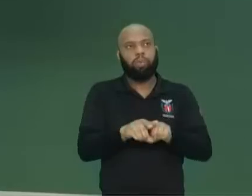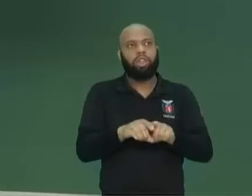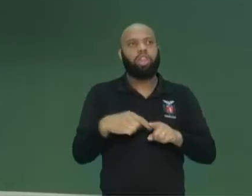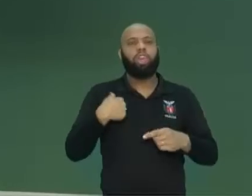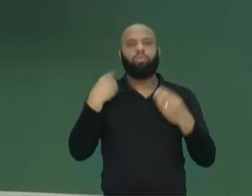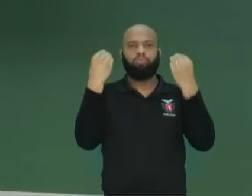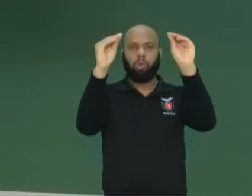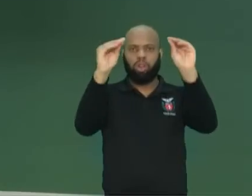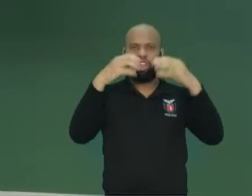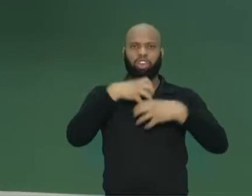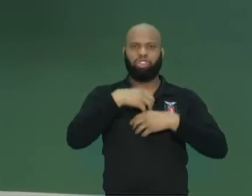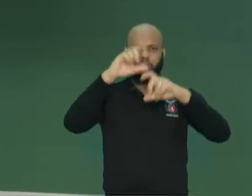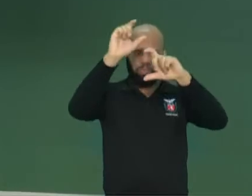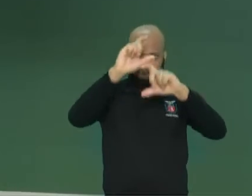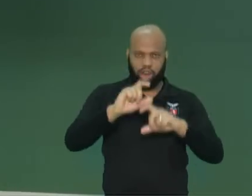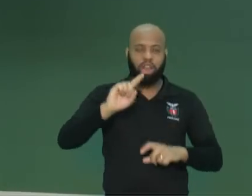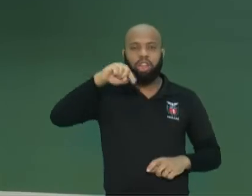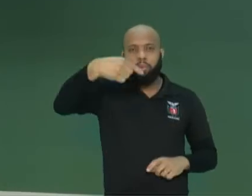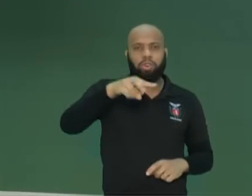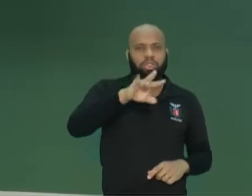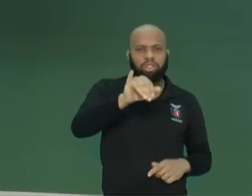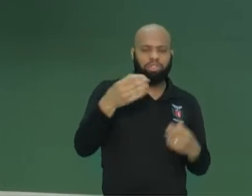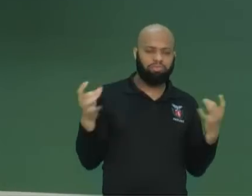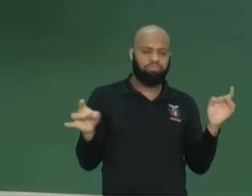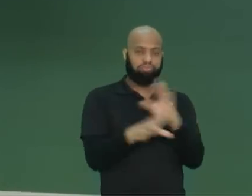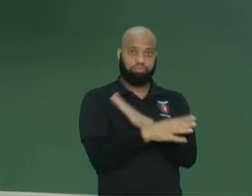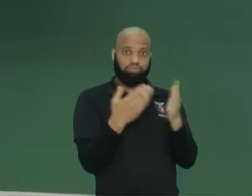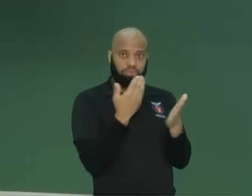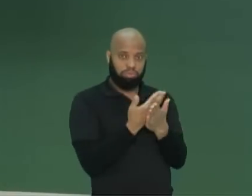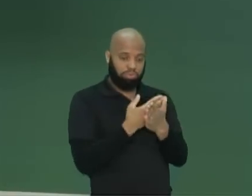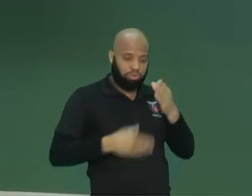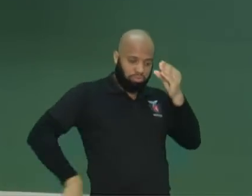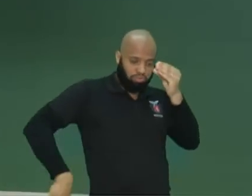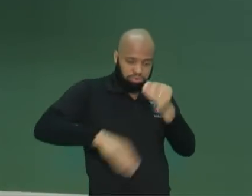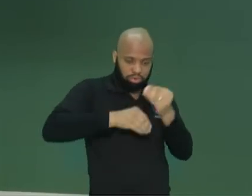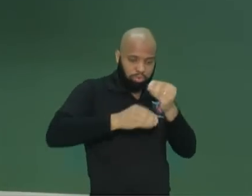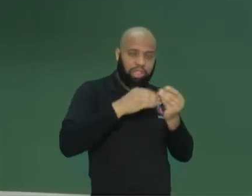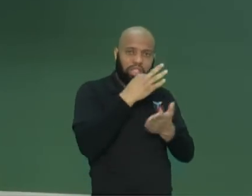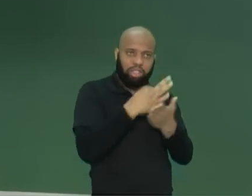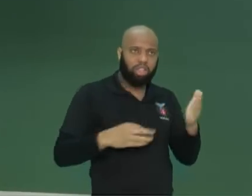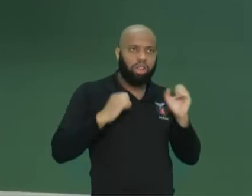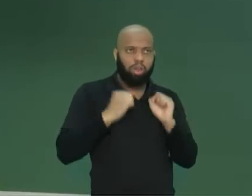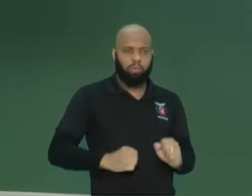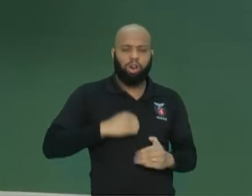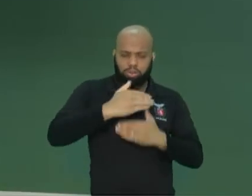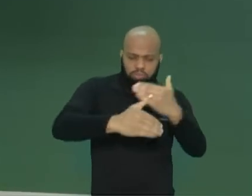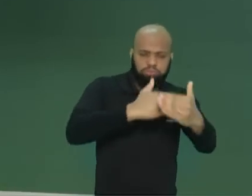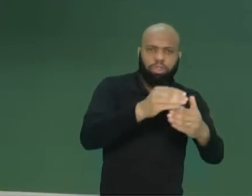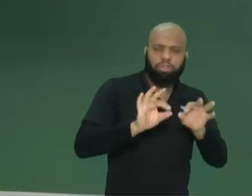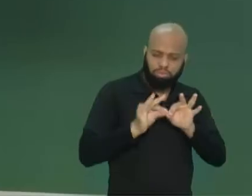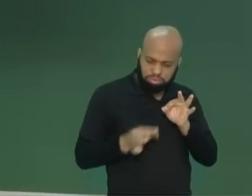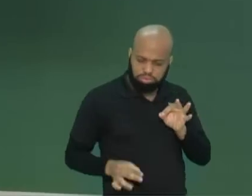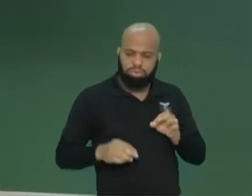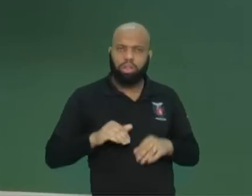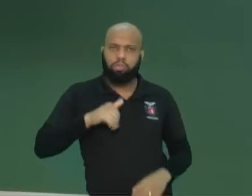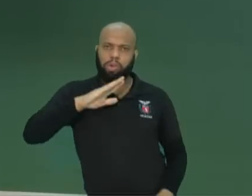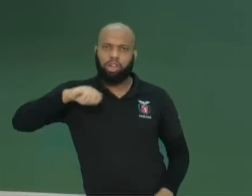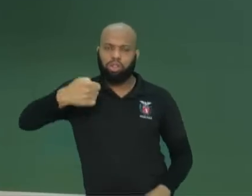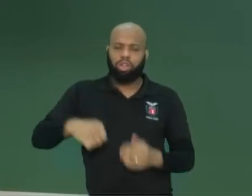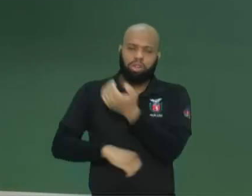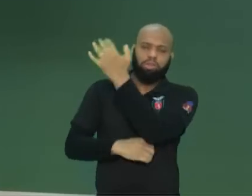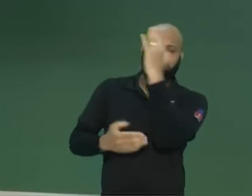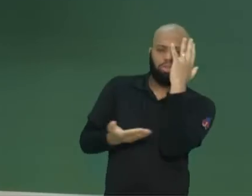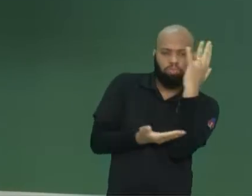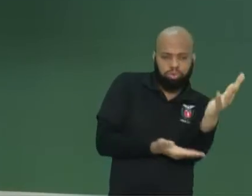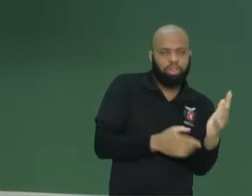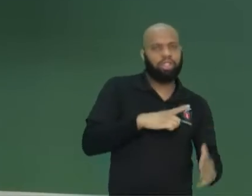tópicos, mas depois que vocês forem aí, terminando a nossa aula, complementar o texto, vocês podem falar um pouquinho mais sobre o desmatamento a partir